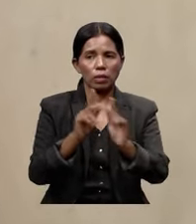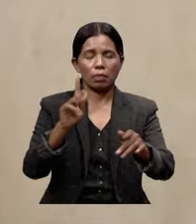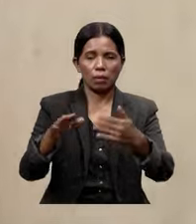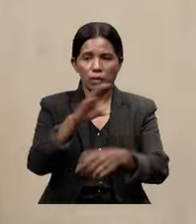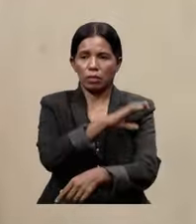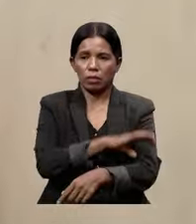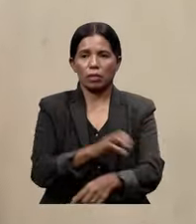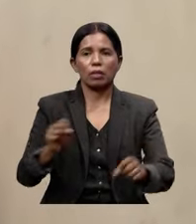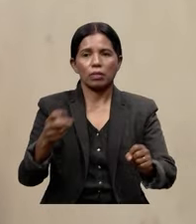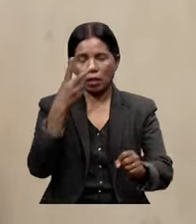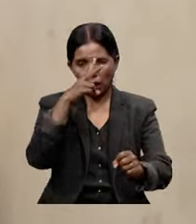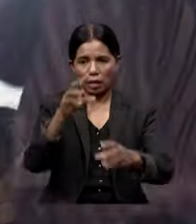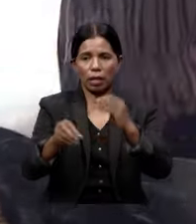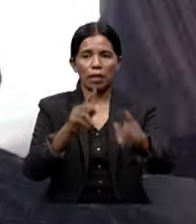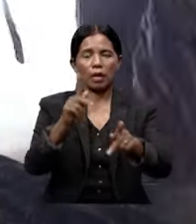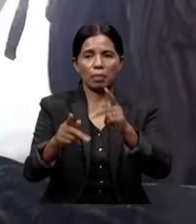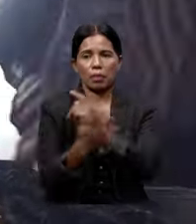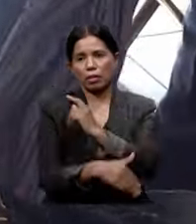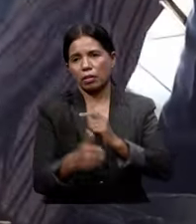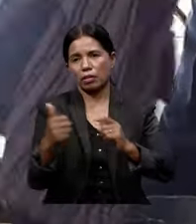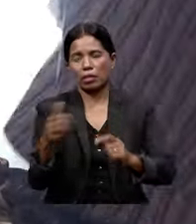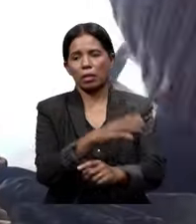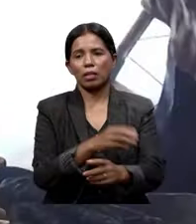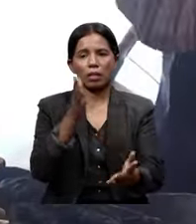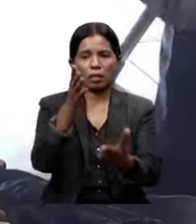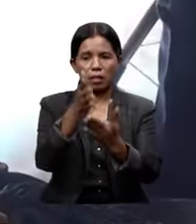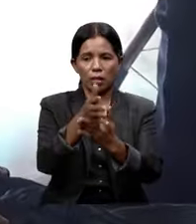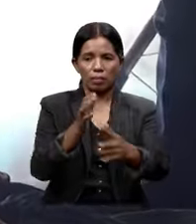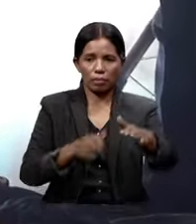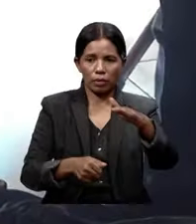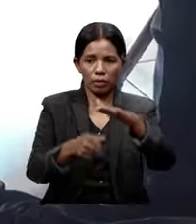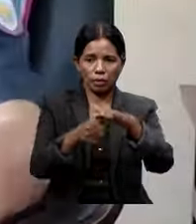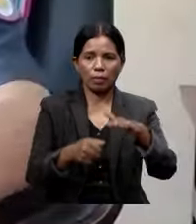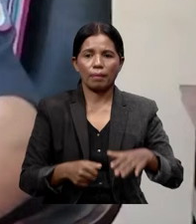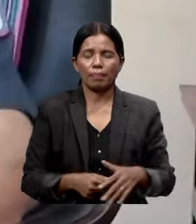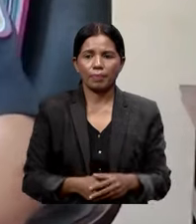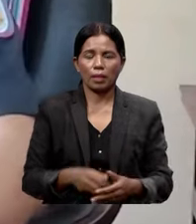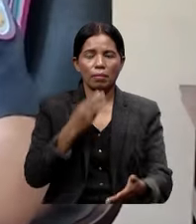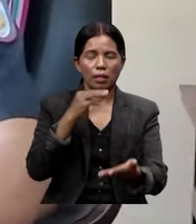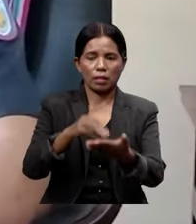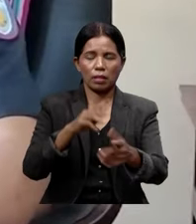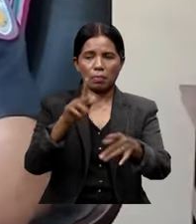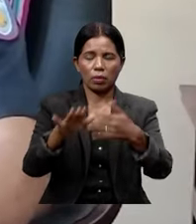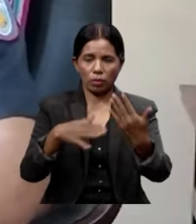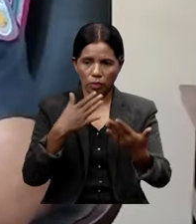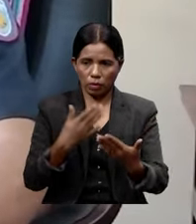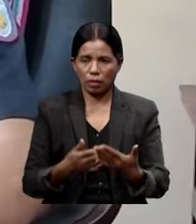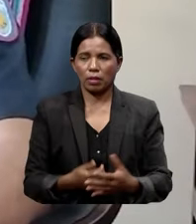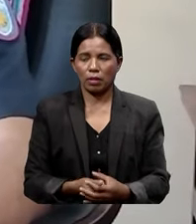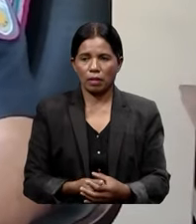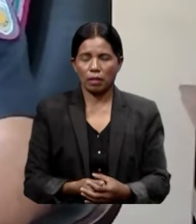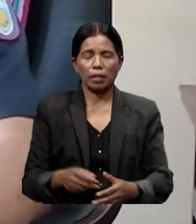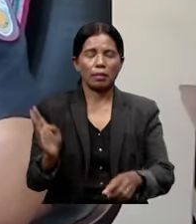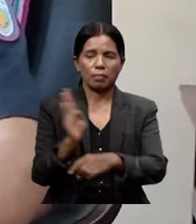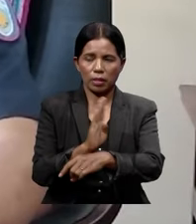segurança, onde controla ema estrangeiro sira neve tama ilegal. Mensagem para a comunidade de Rússio, neve maca, al vida negocio,